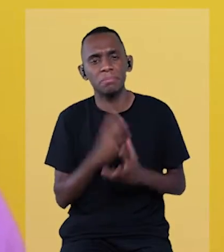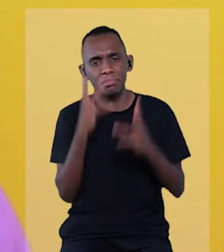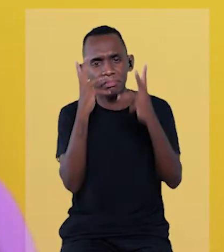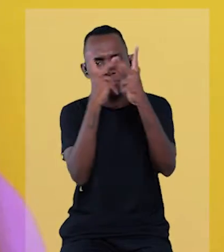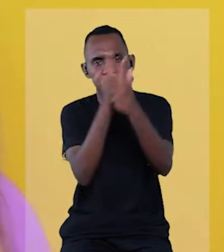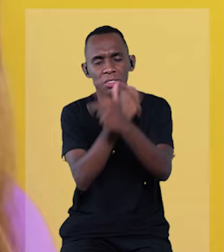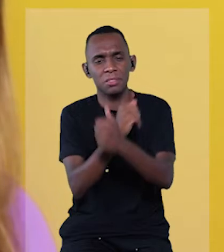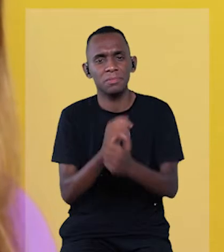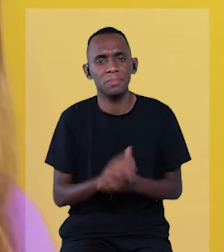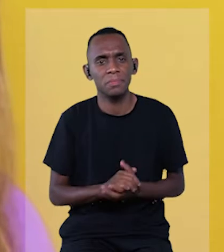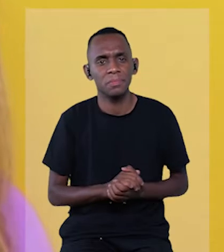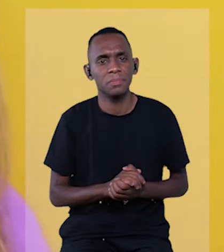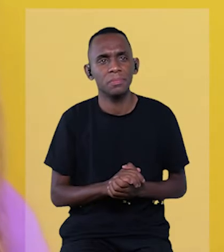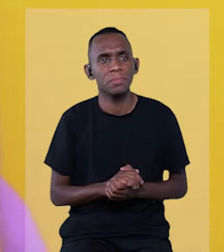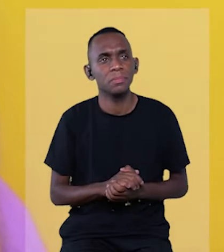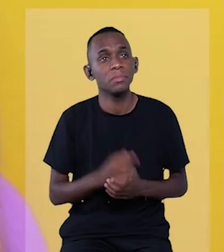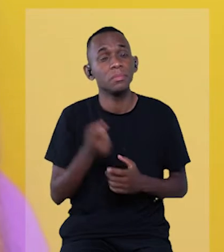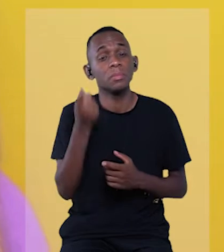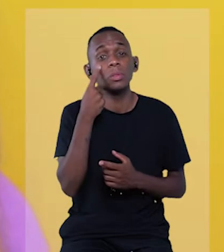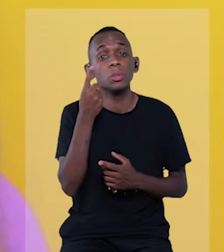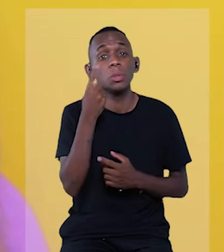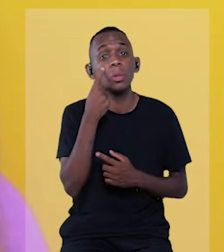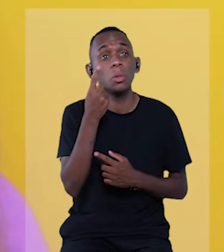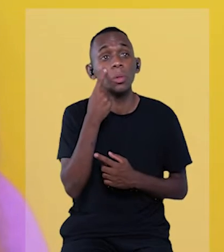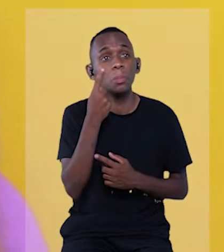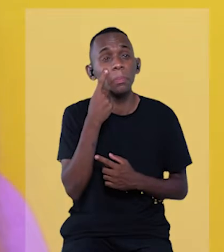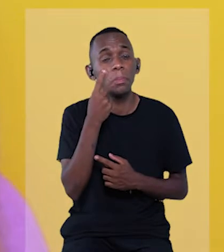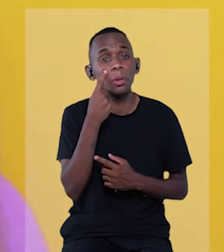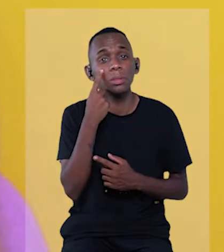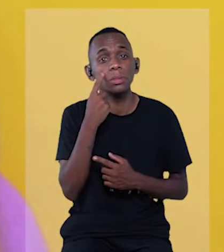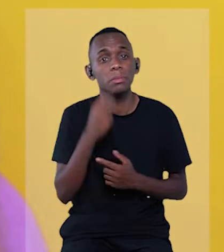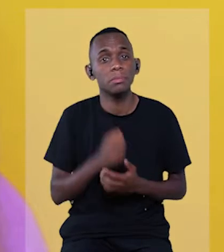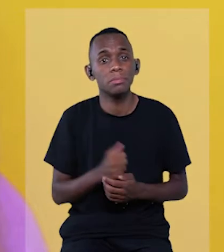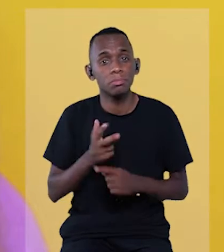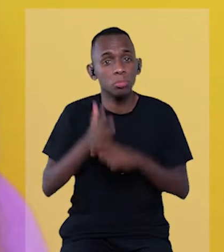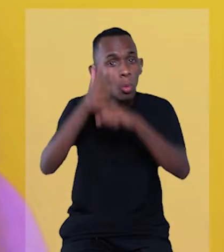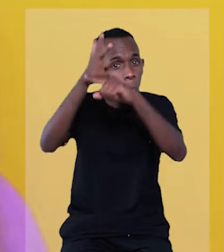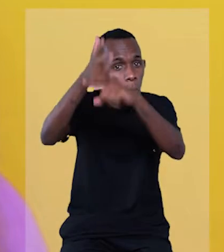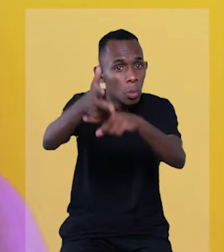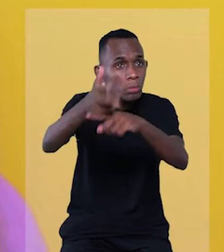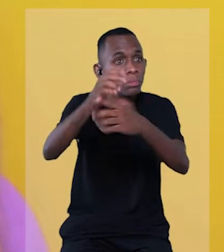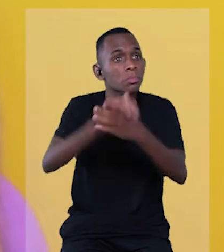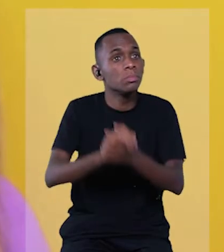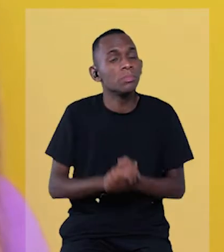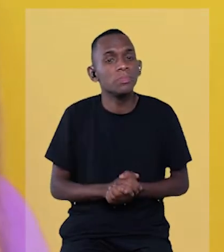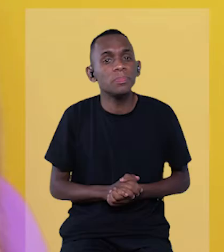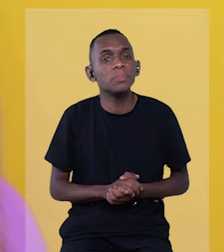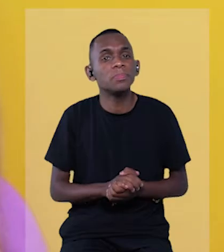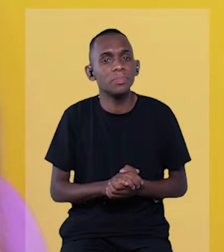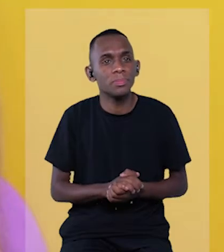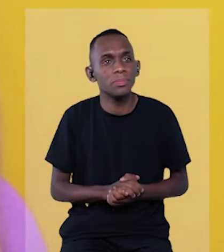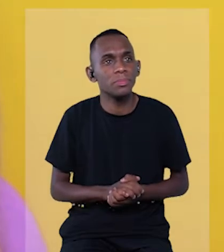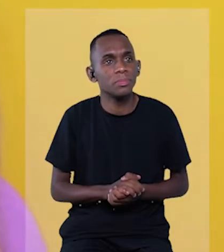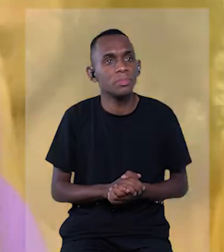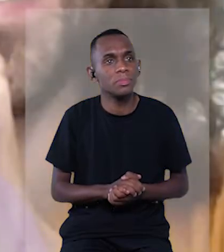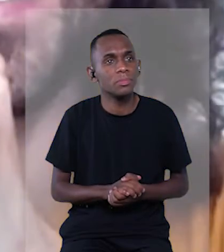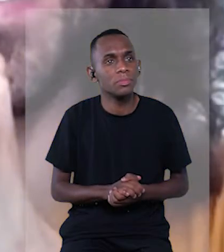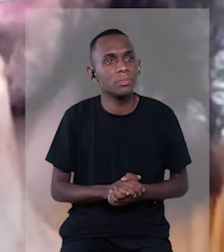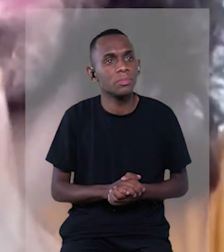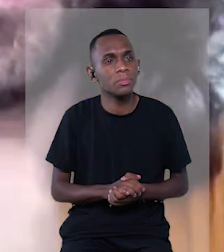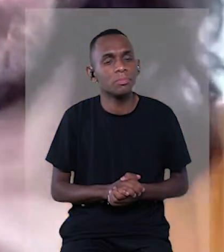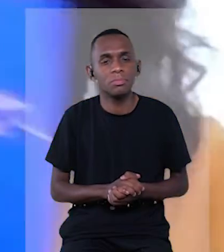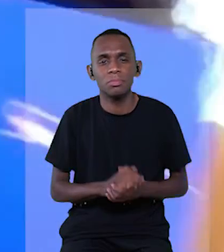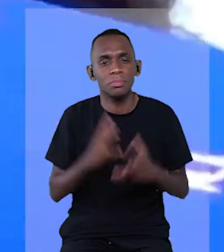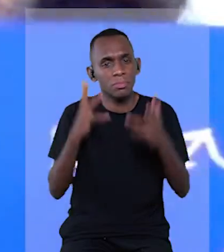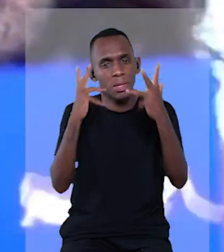bonito. brilharam. Estou mostrando aqui pro Gui para ele pegar na câmera a Tô capa com o meu aqui direitinho. também, ó. Não, Escafandrista.